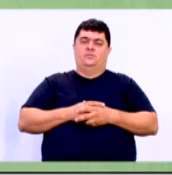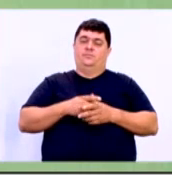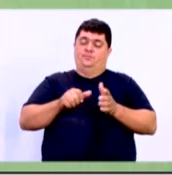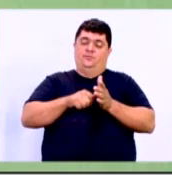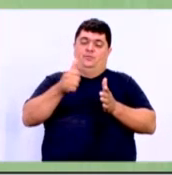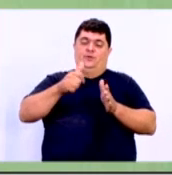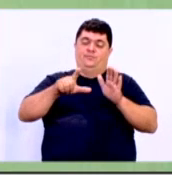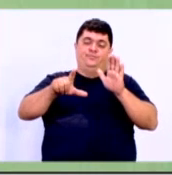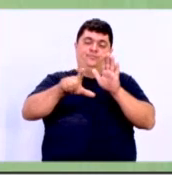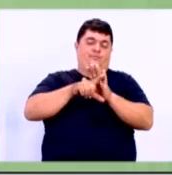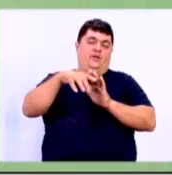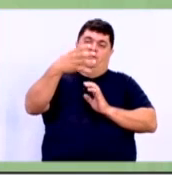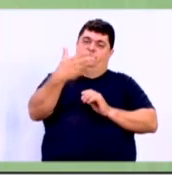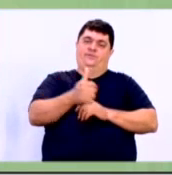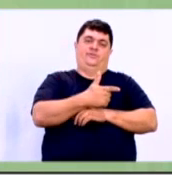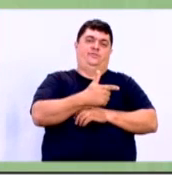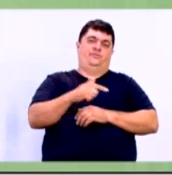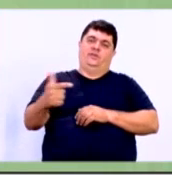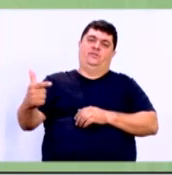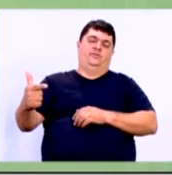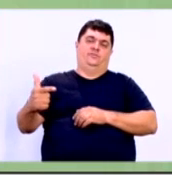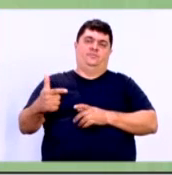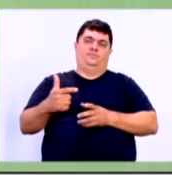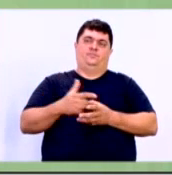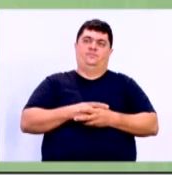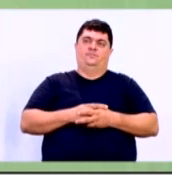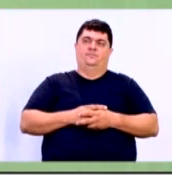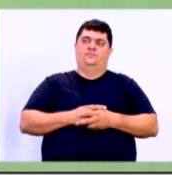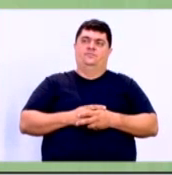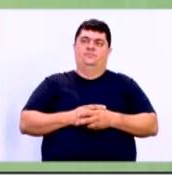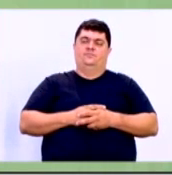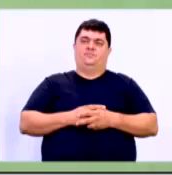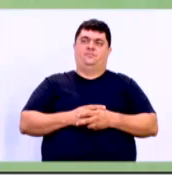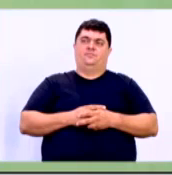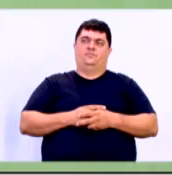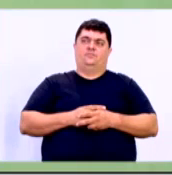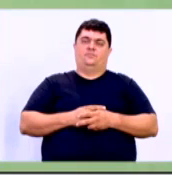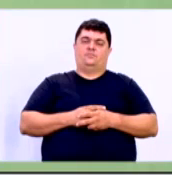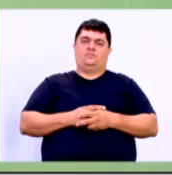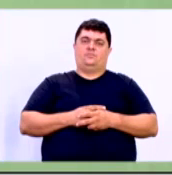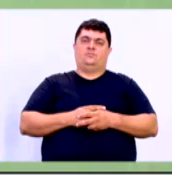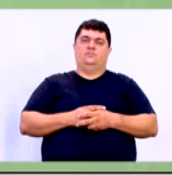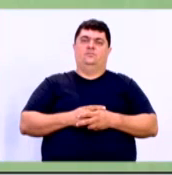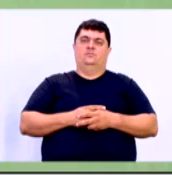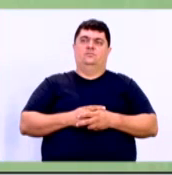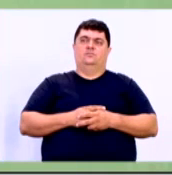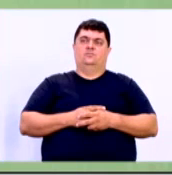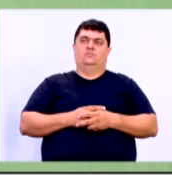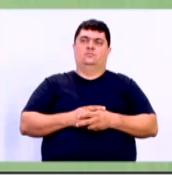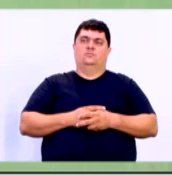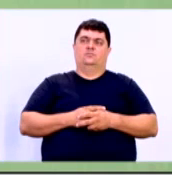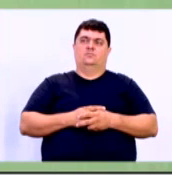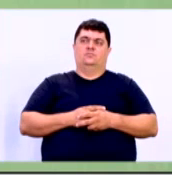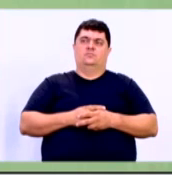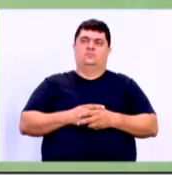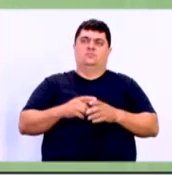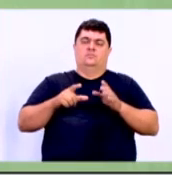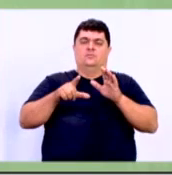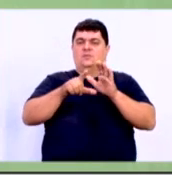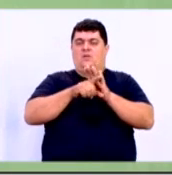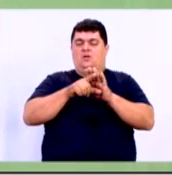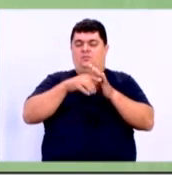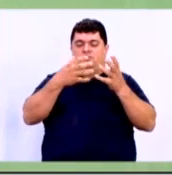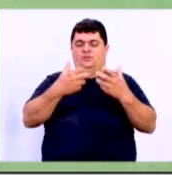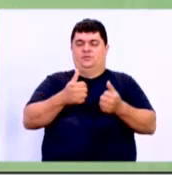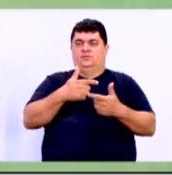não é aceito pela legislação tributária. Legislação tributária, tudo que envolve tributos, para fins de avaliação do